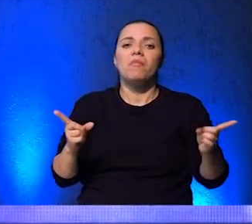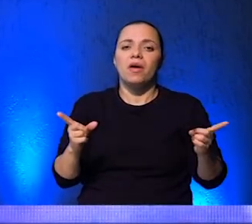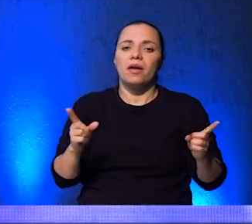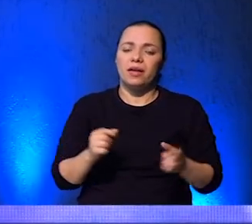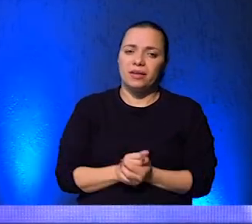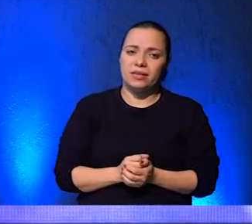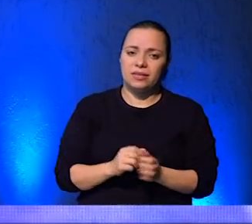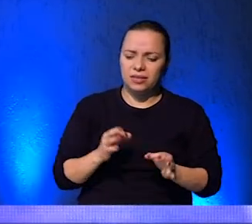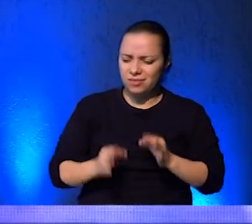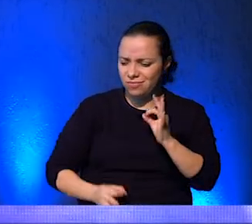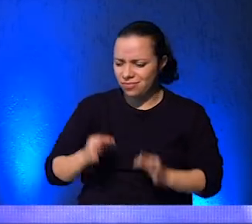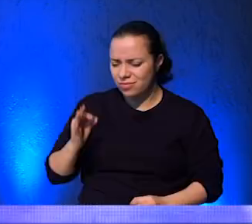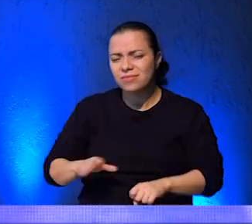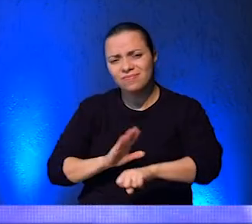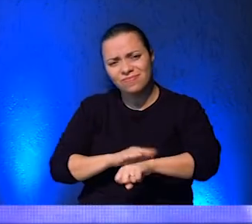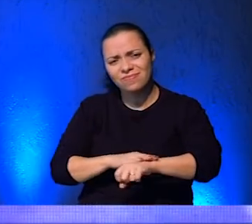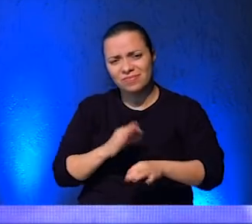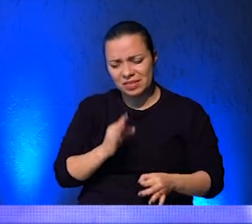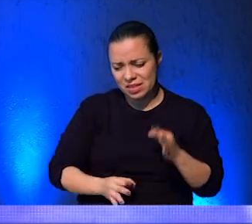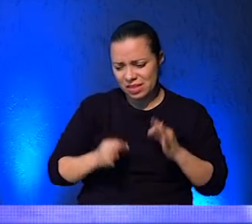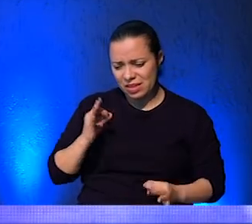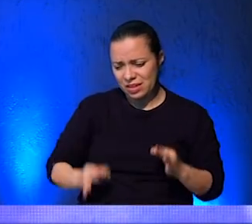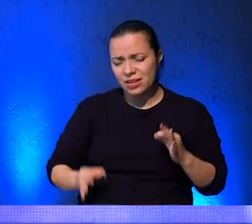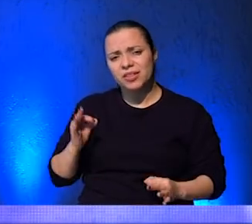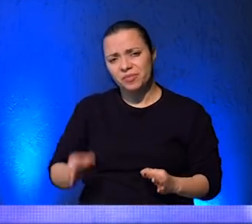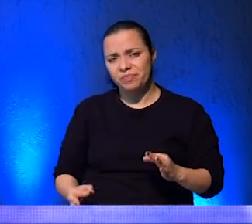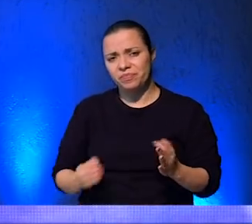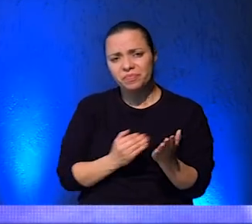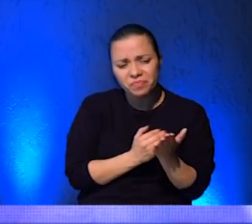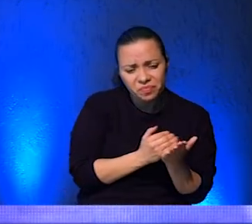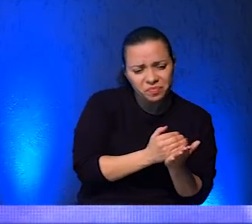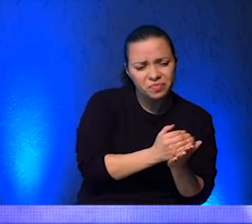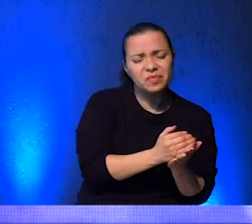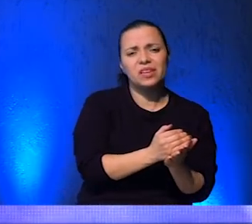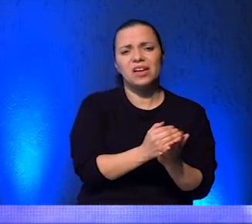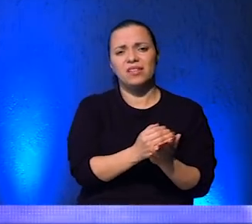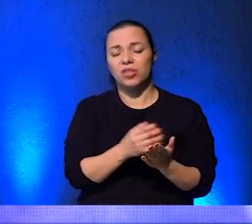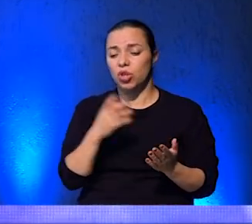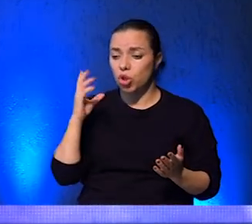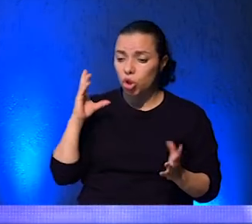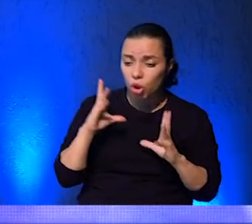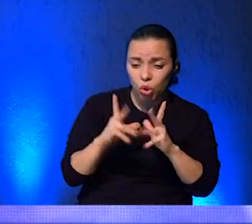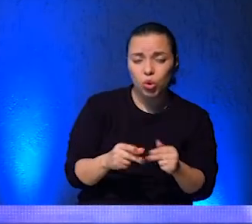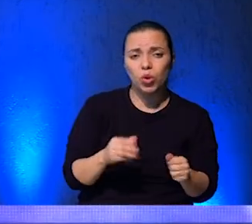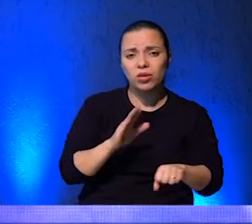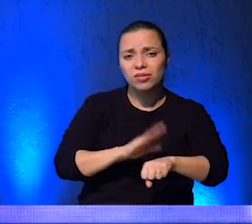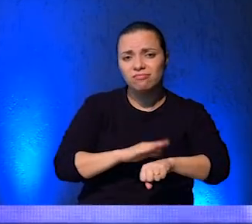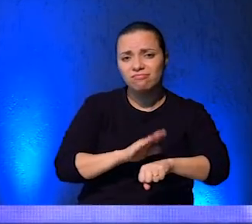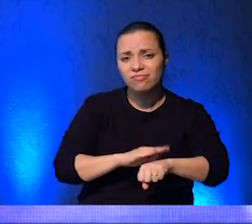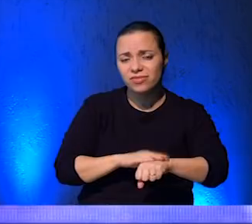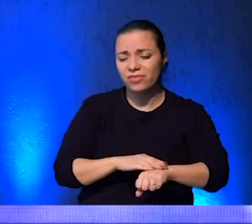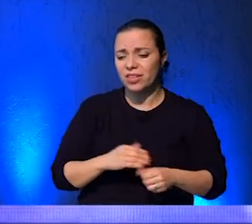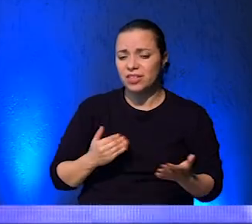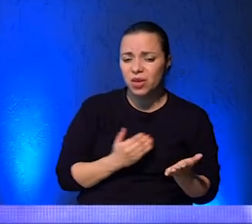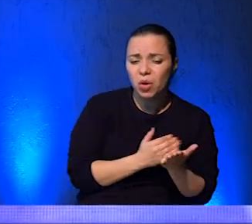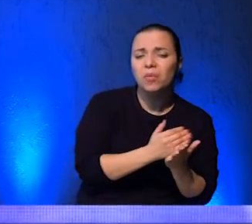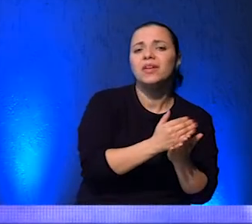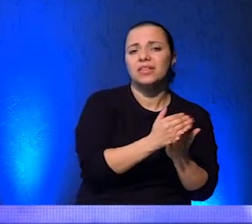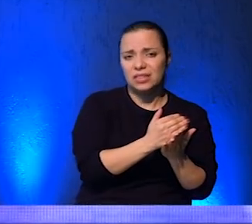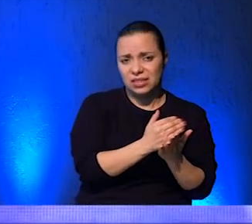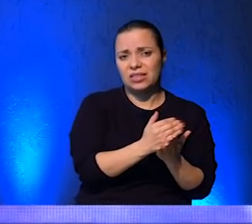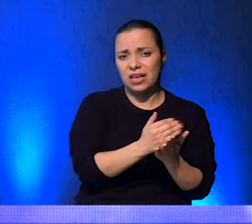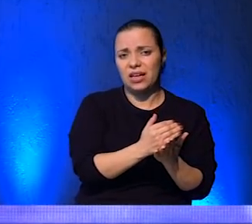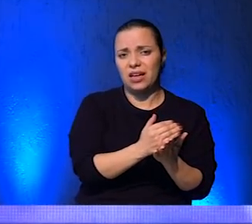cada vez que chegavam juiz é porque israel estava na pior situação oprimido roubado é